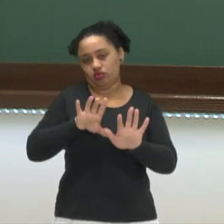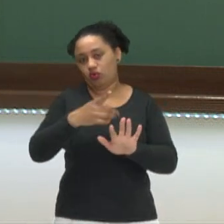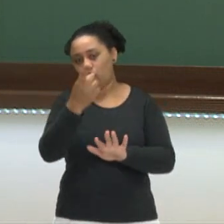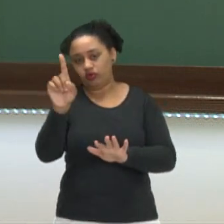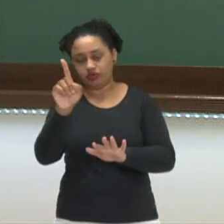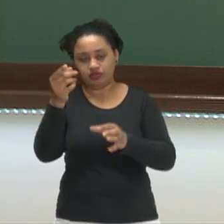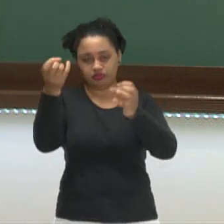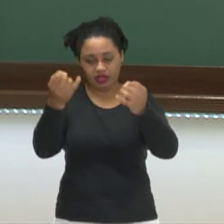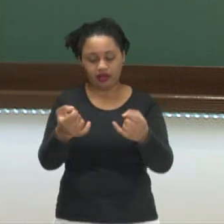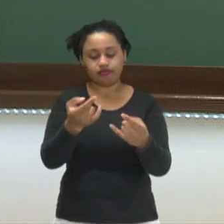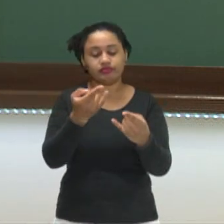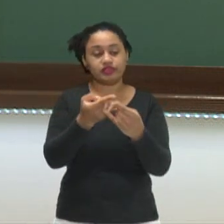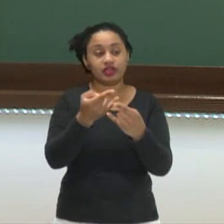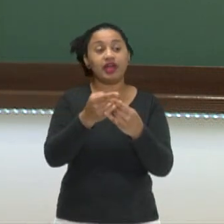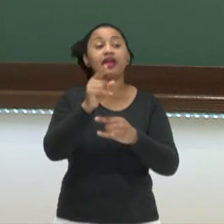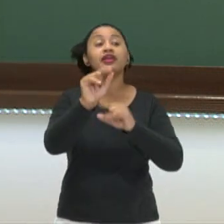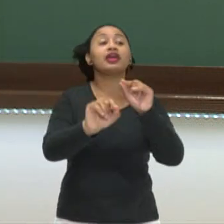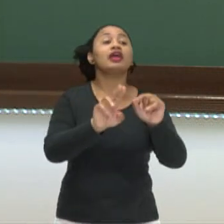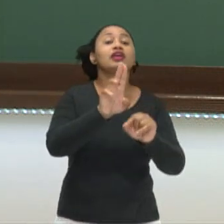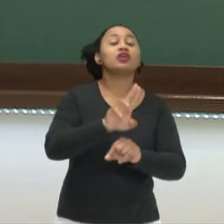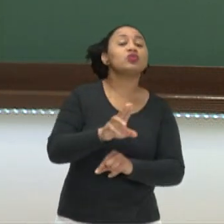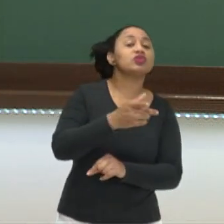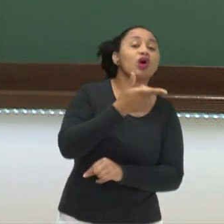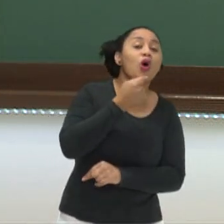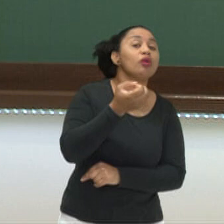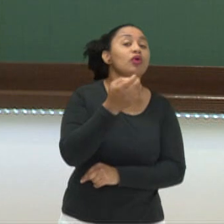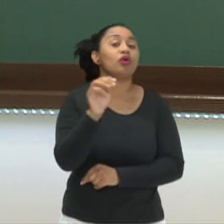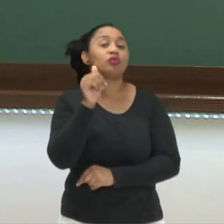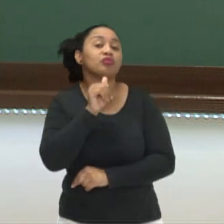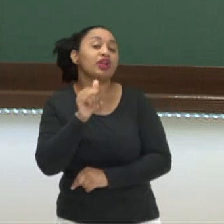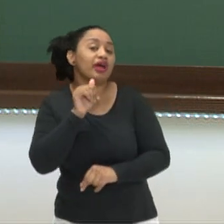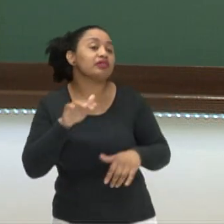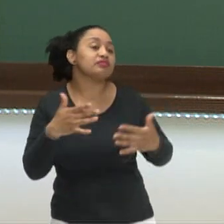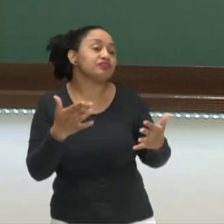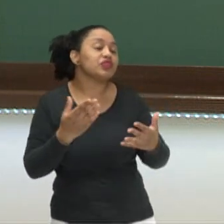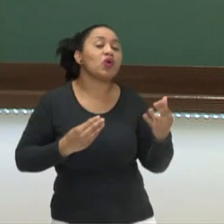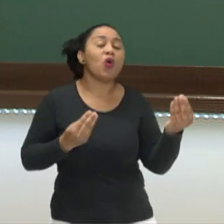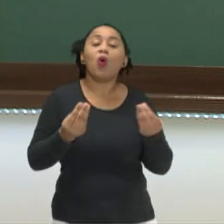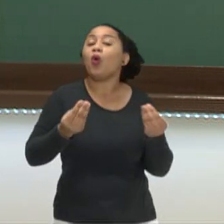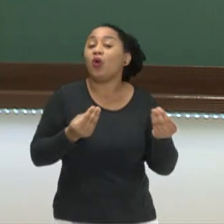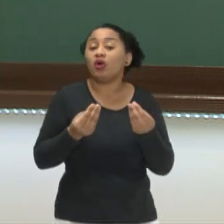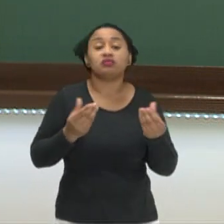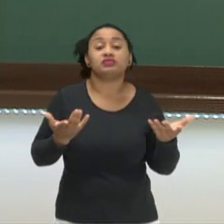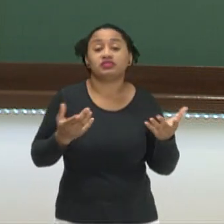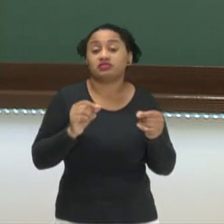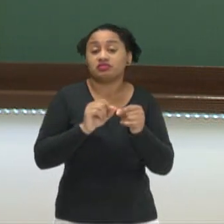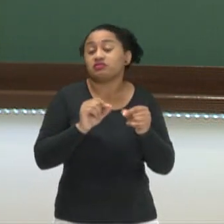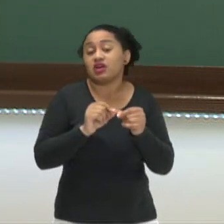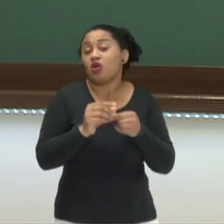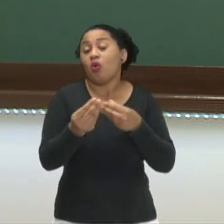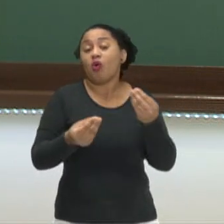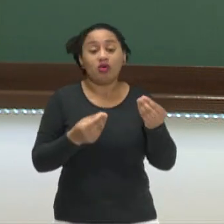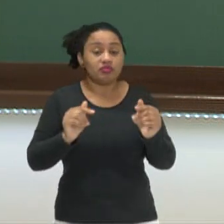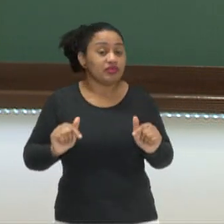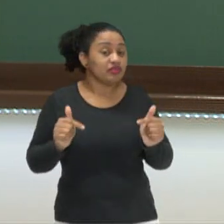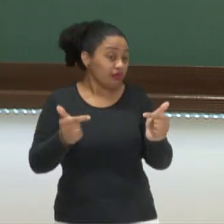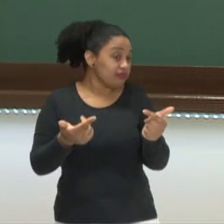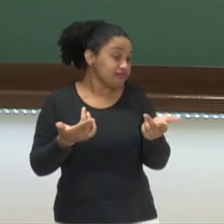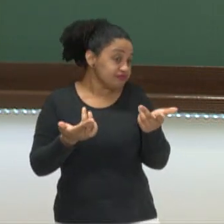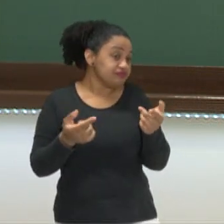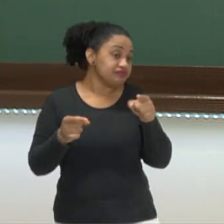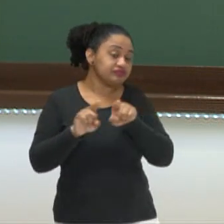preferir. Quem utiliza? É o homem ou a mulher que utiliza esse método? Como que ele funciona? Como que é o mecanismo de